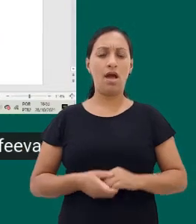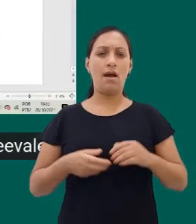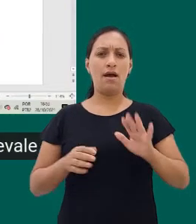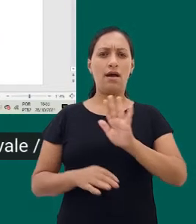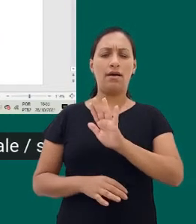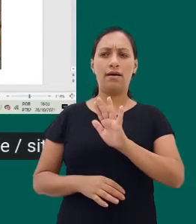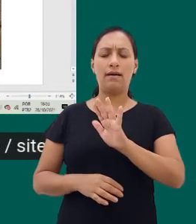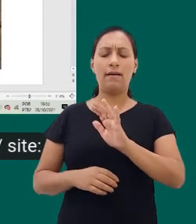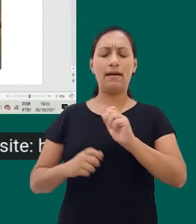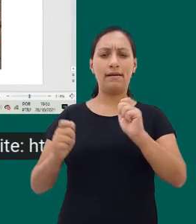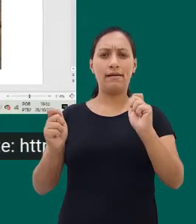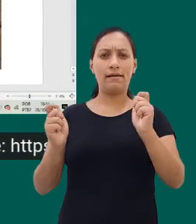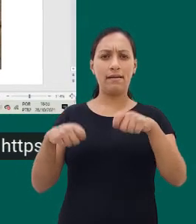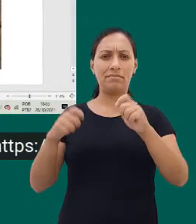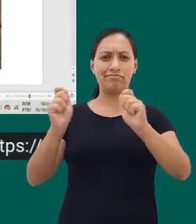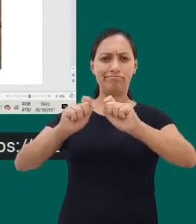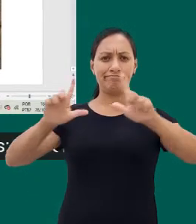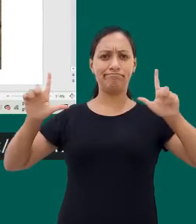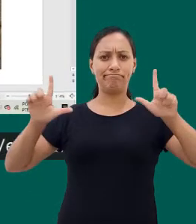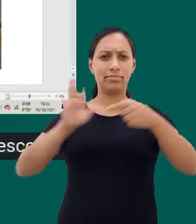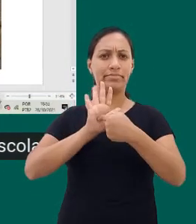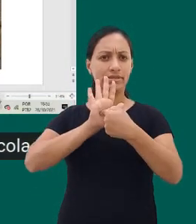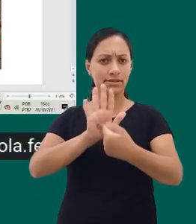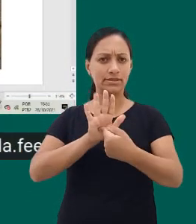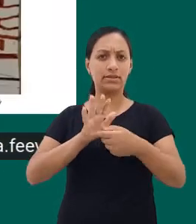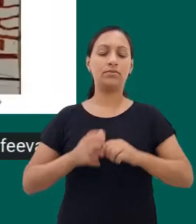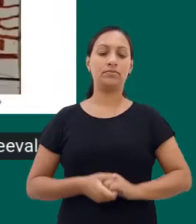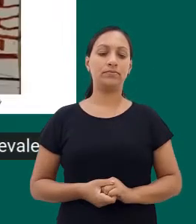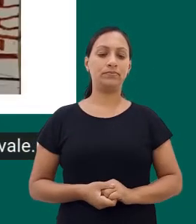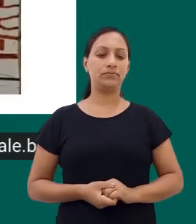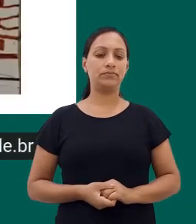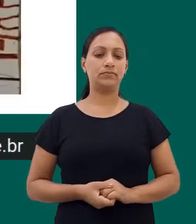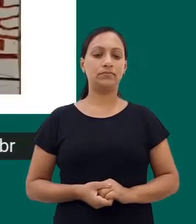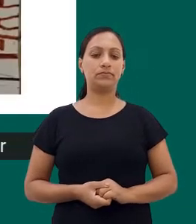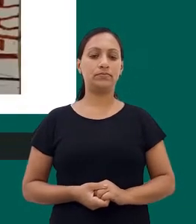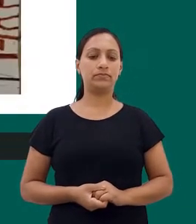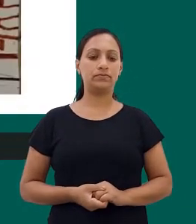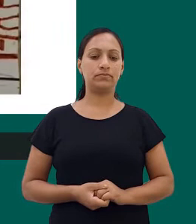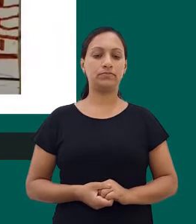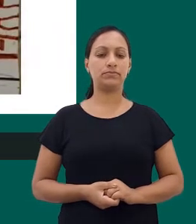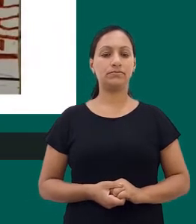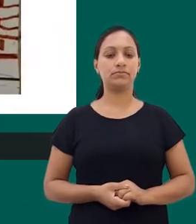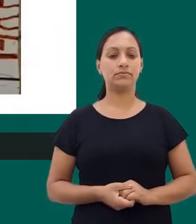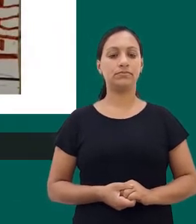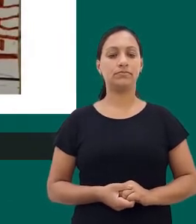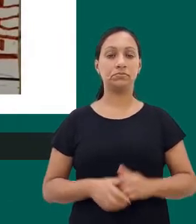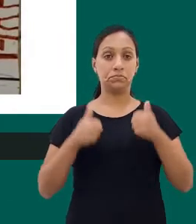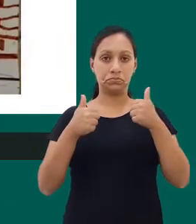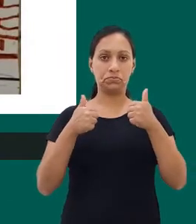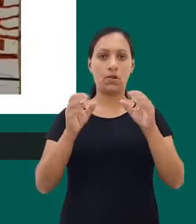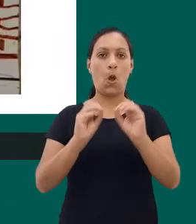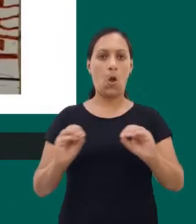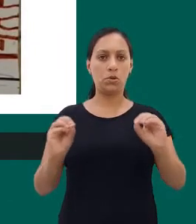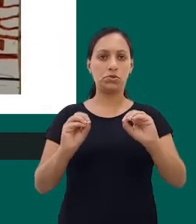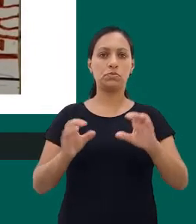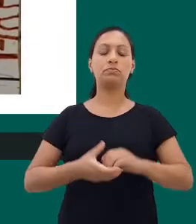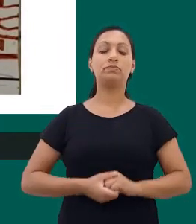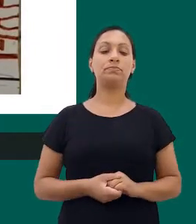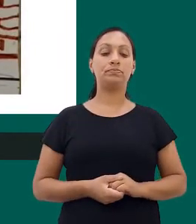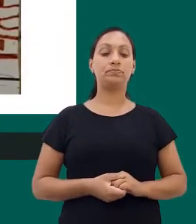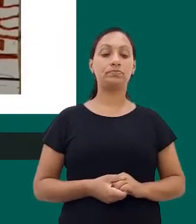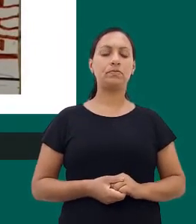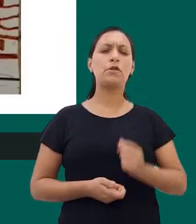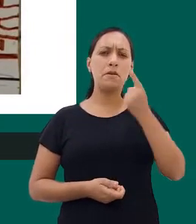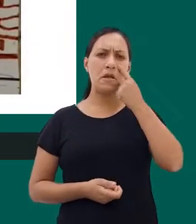de apresentação para ficar grande ali o teu PowerPoint. Tá bom. Desculpa. Assim? Melhorou? Isso, ótimo. Aí vocês